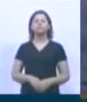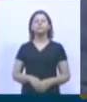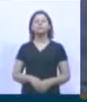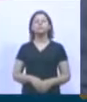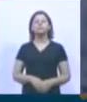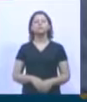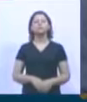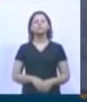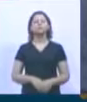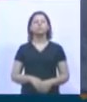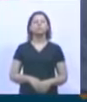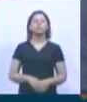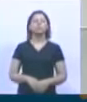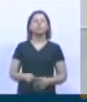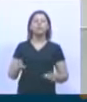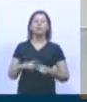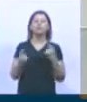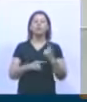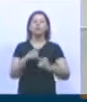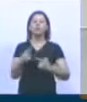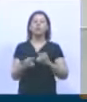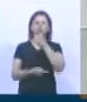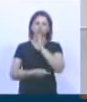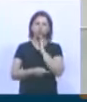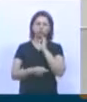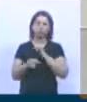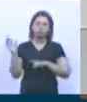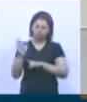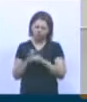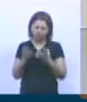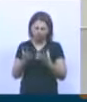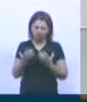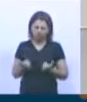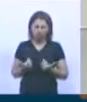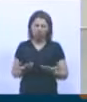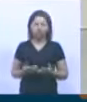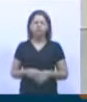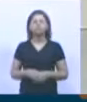he wants. Mas depois então eu disse, é isso que você quer? To make a